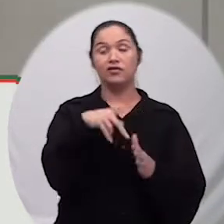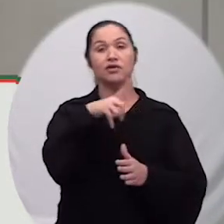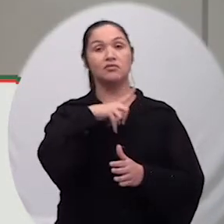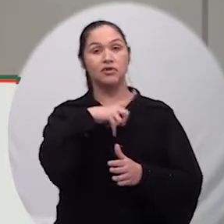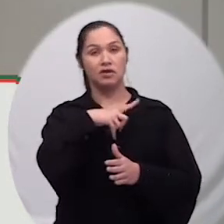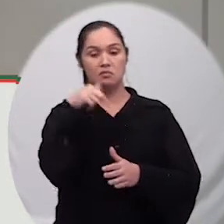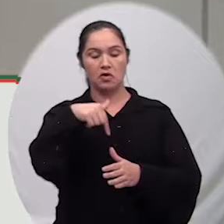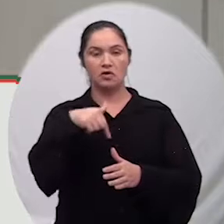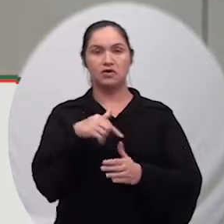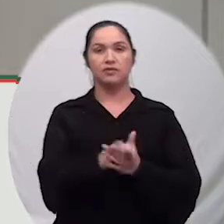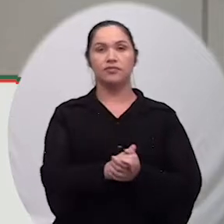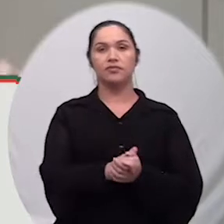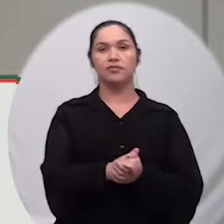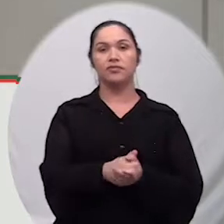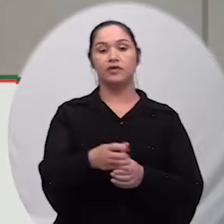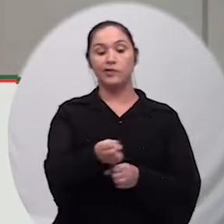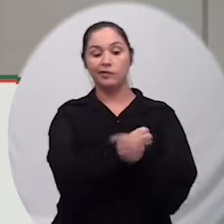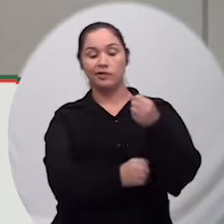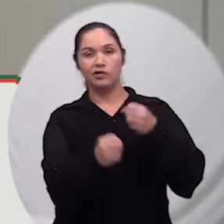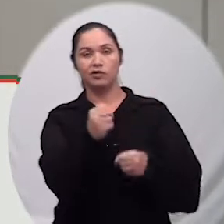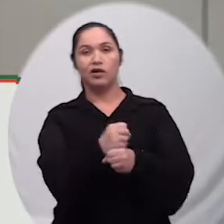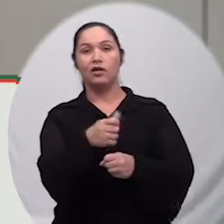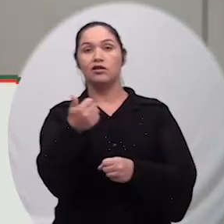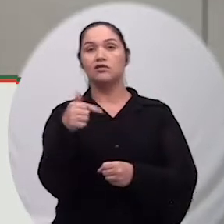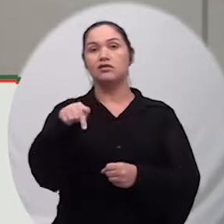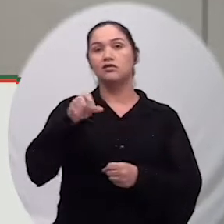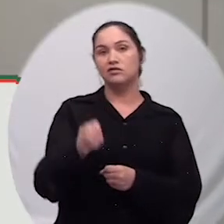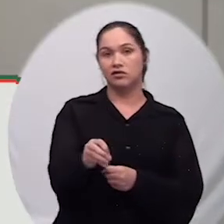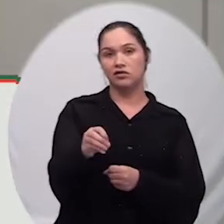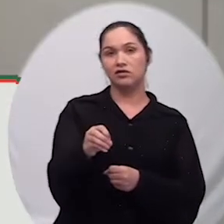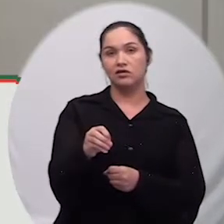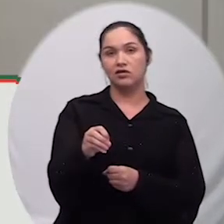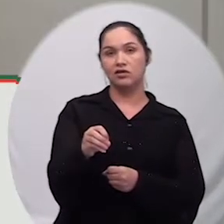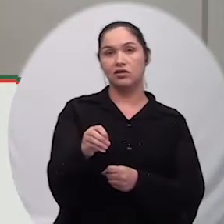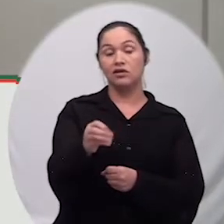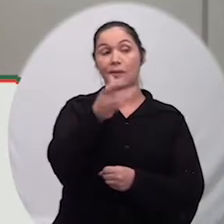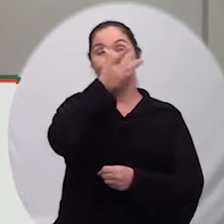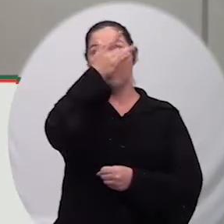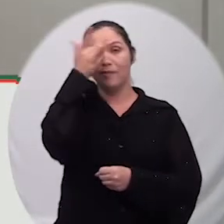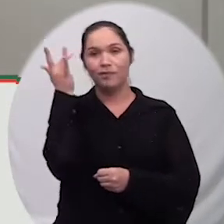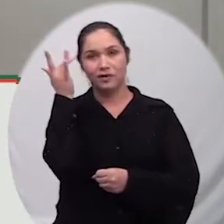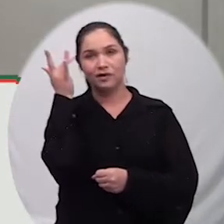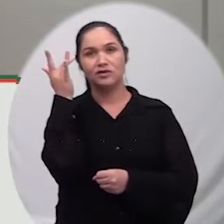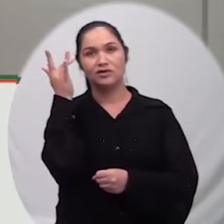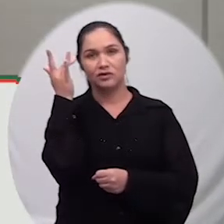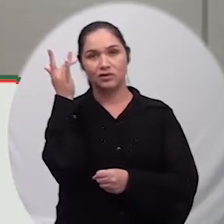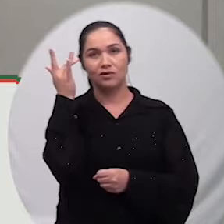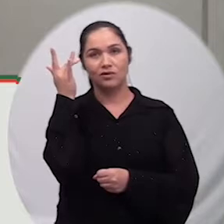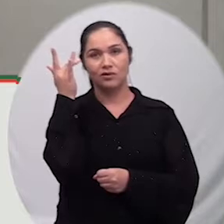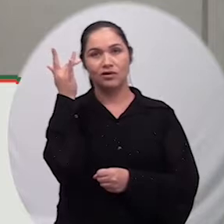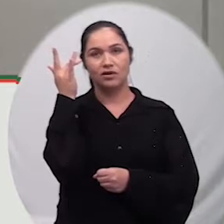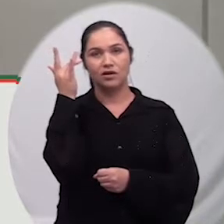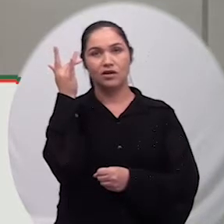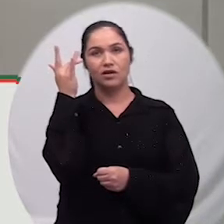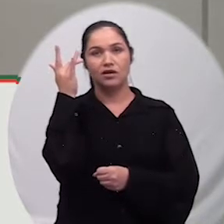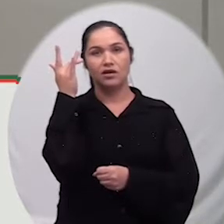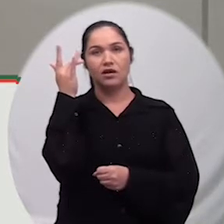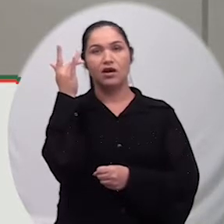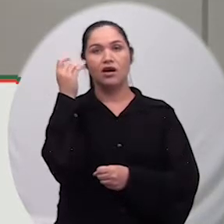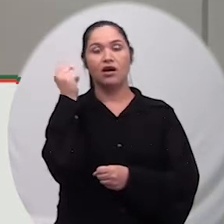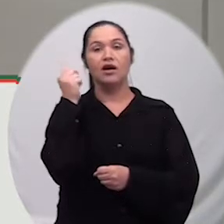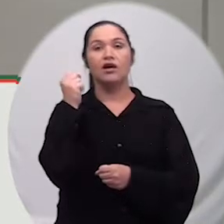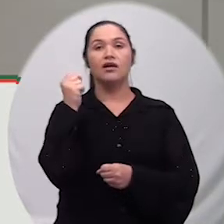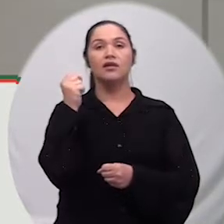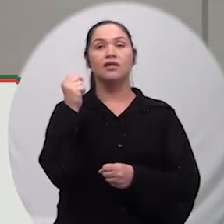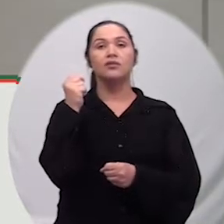170 casos novos. No mês de novembro, de janeiro a novembro, já temos 176 casos novos de HIV-AIDS. E